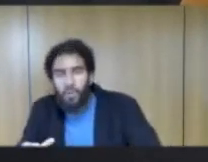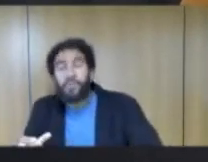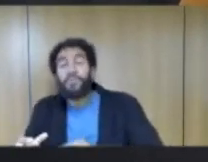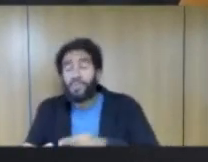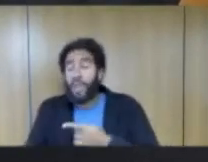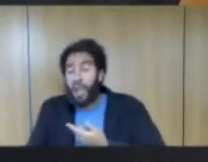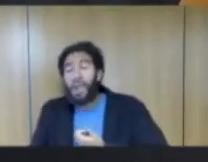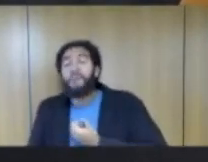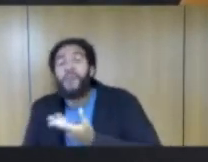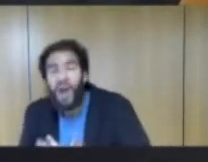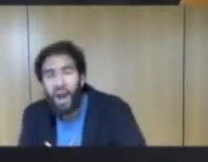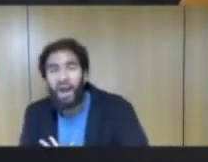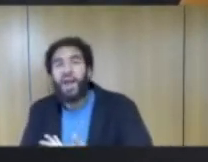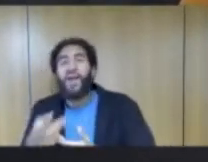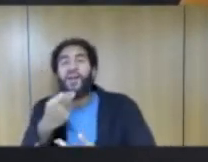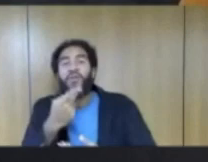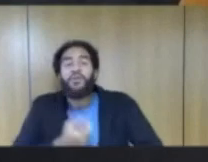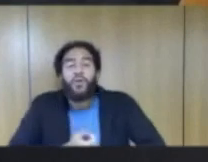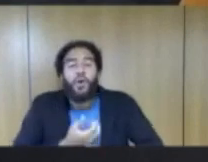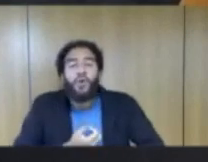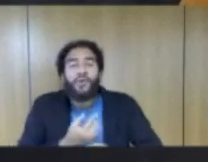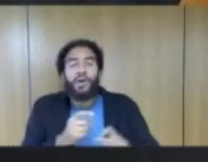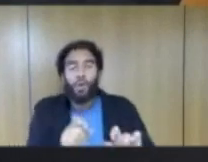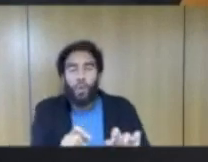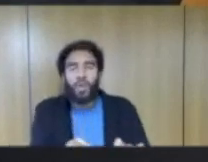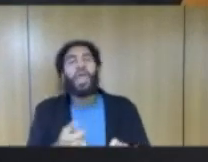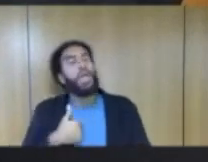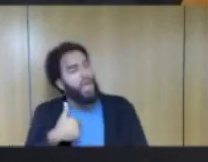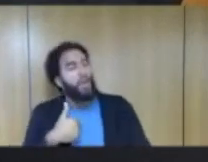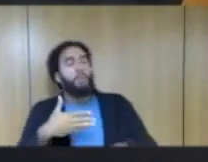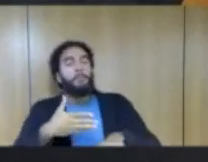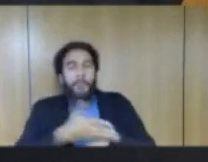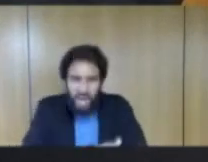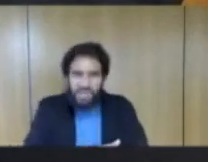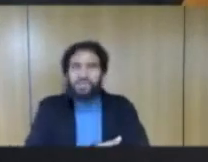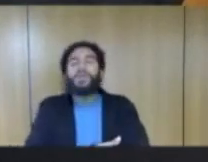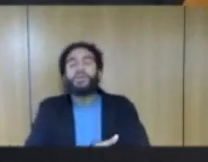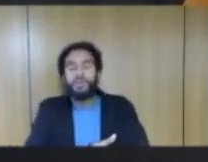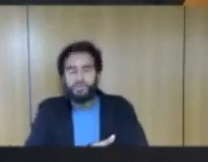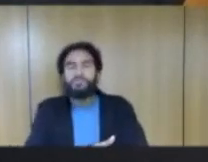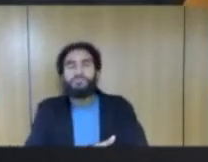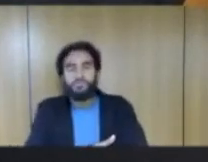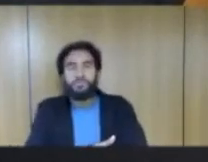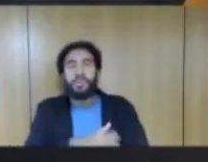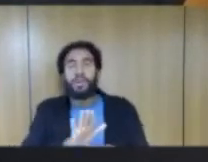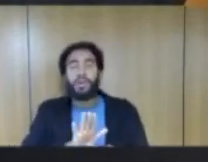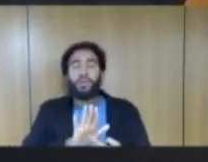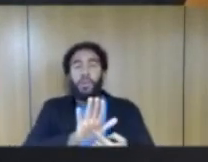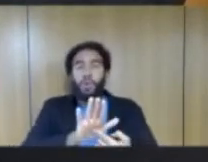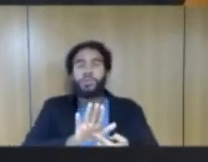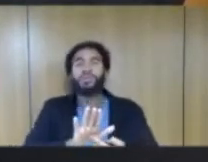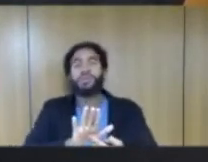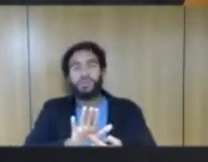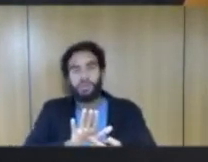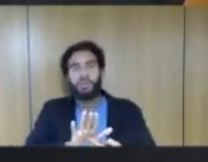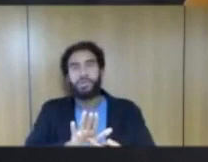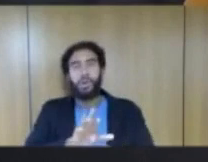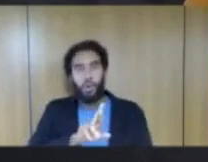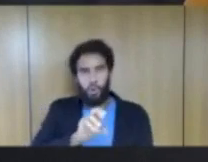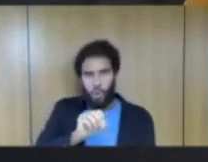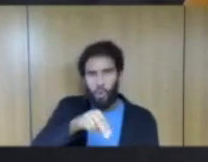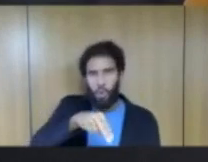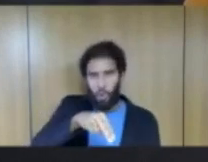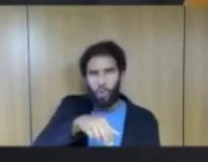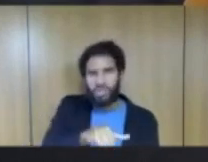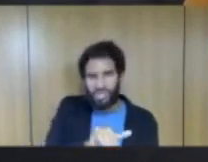a delação confessa sua própria participação confessa ou aponta a participação do Roni